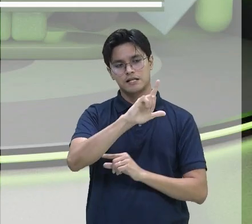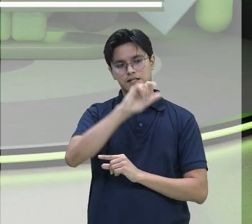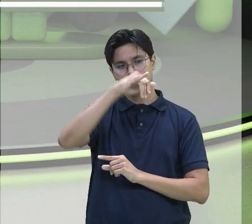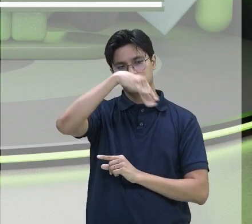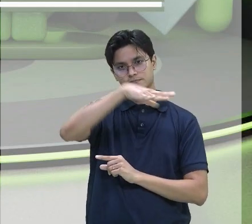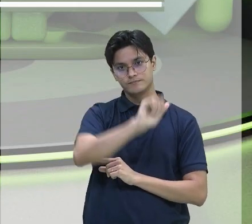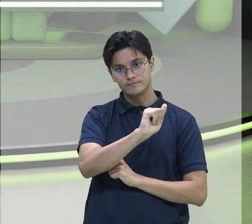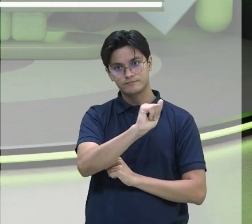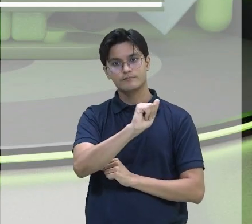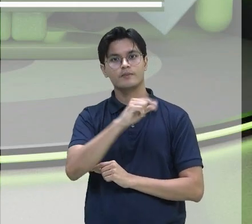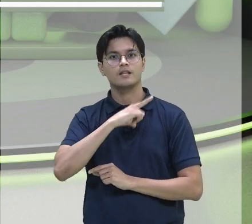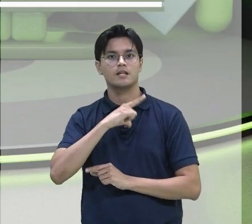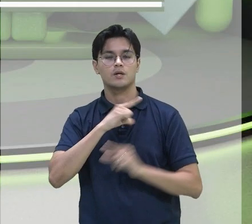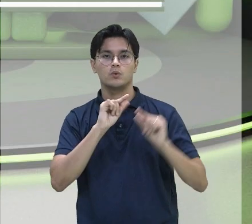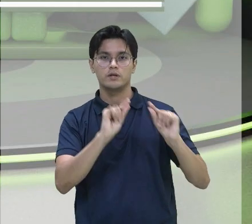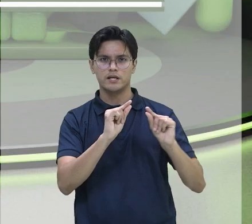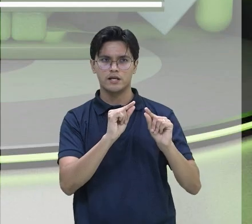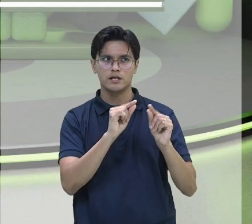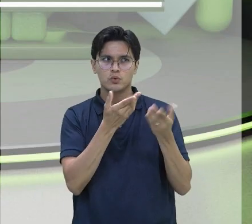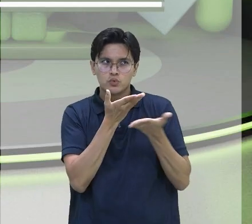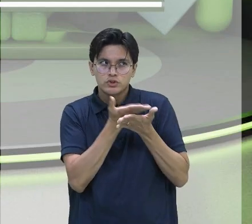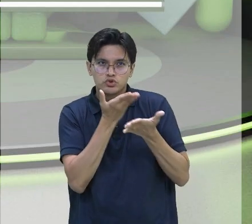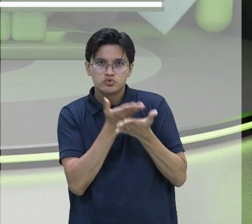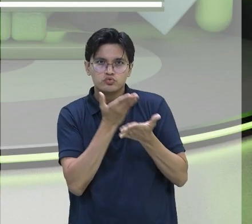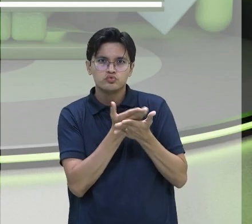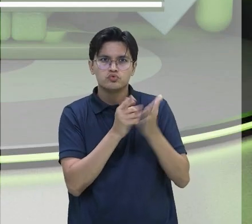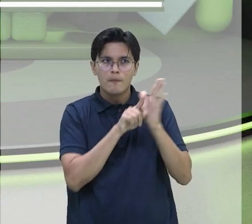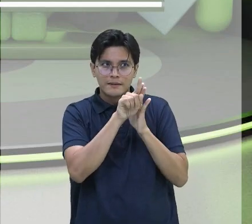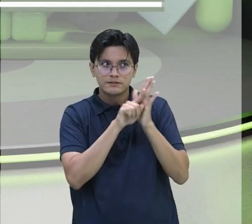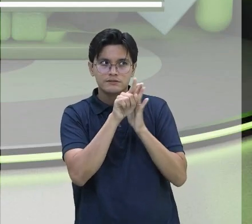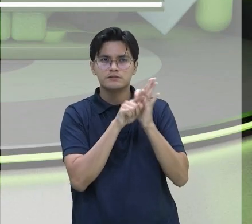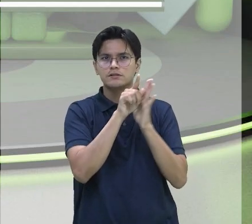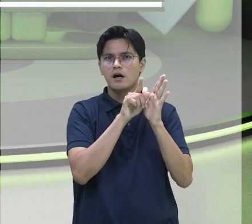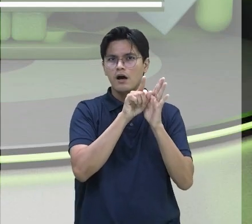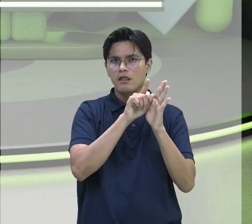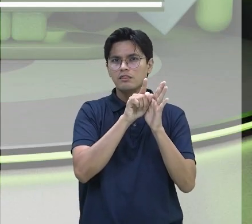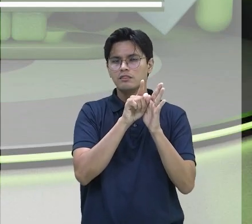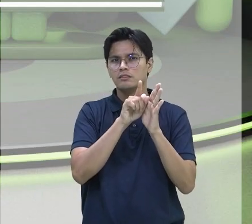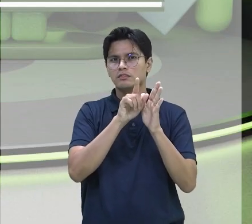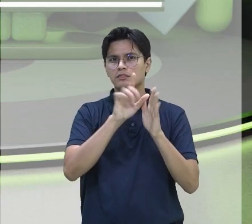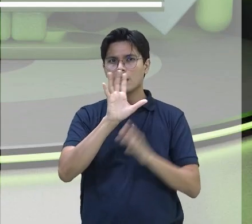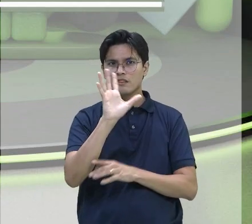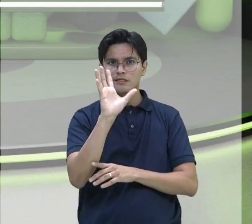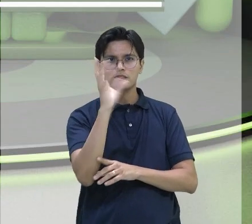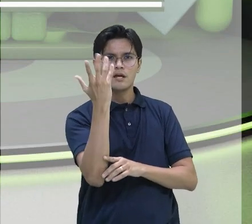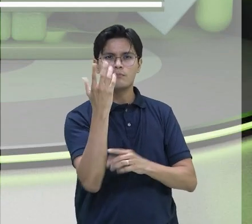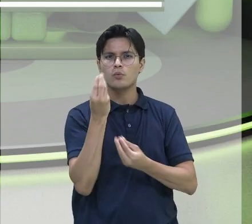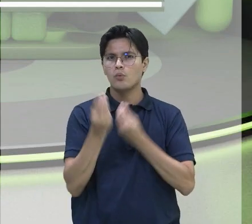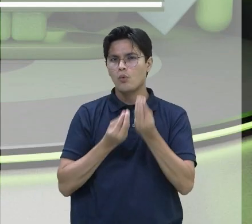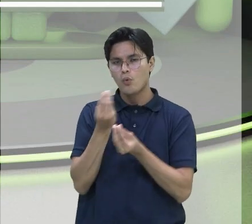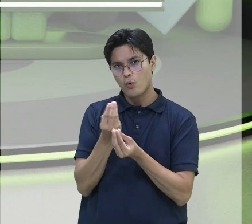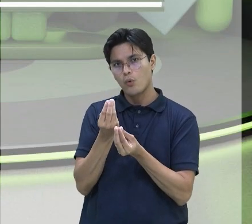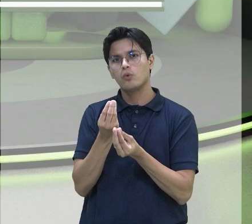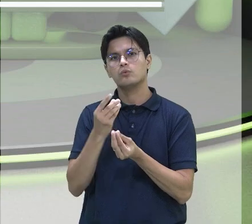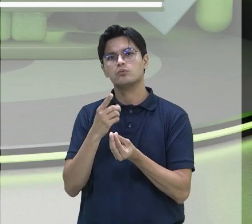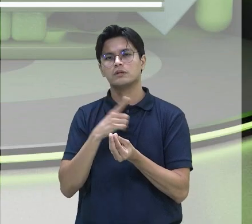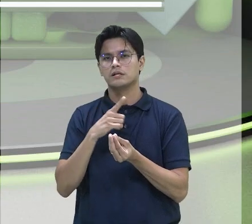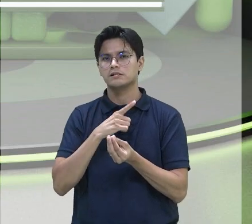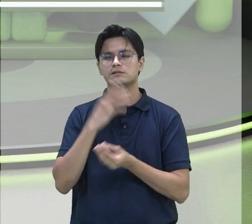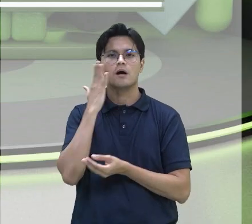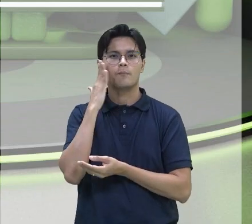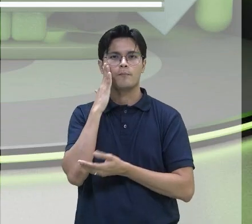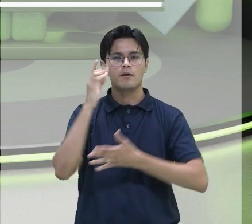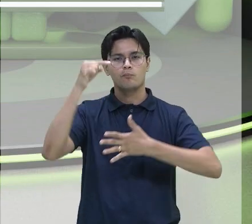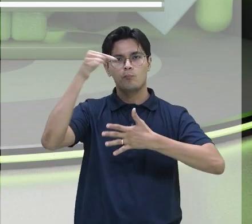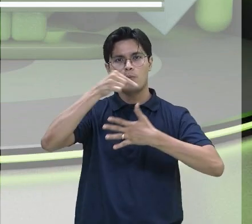a previsão do tempo. Como que se faz isso? Através dos elementos do tempo, sendo eles os